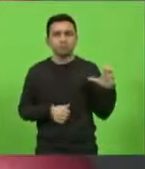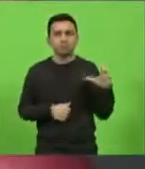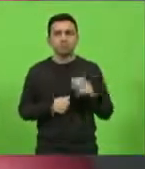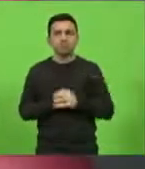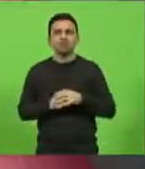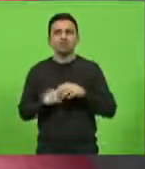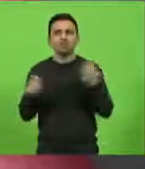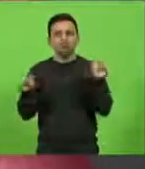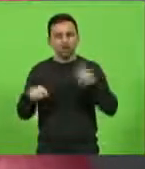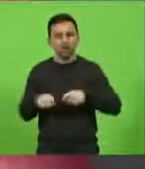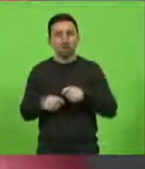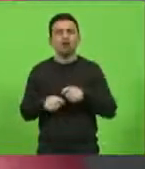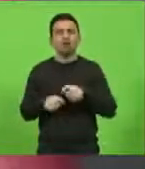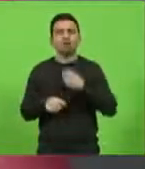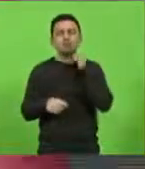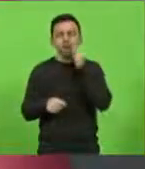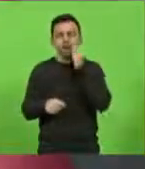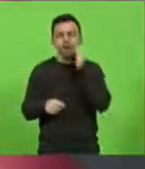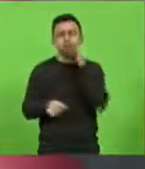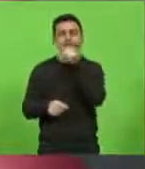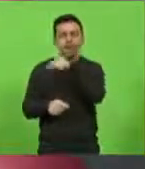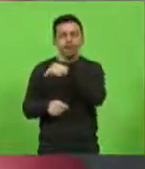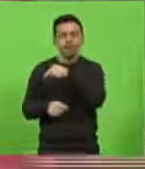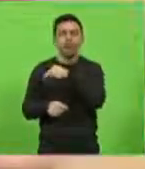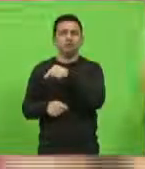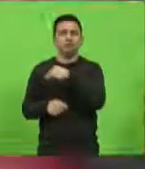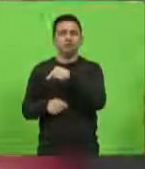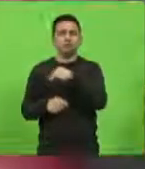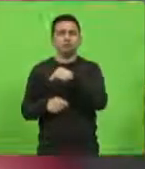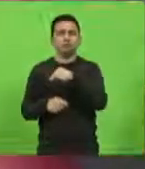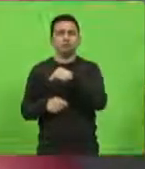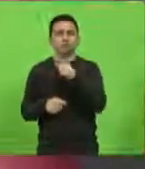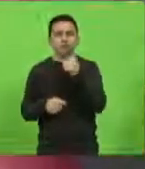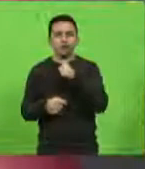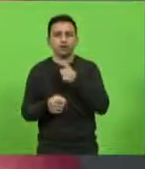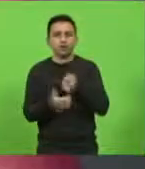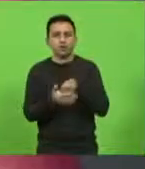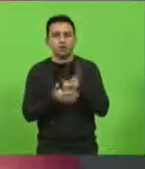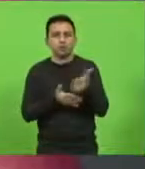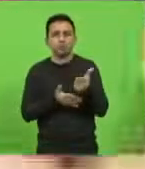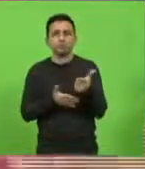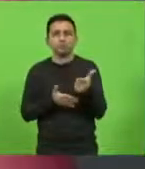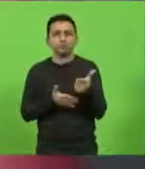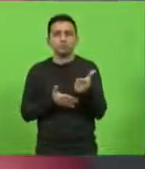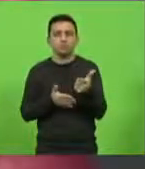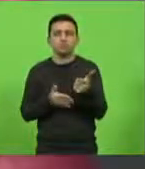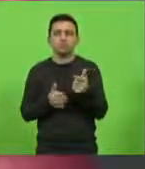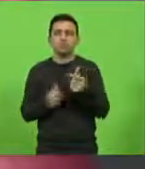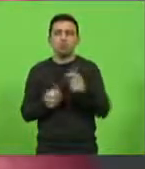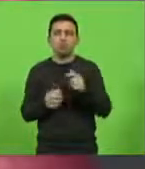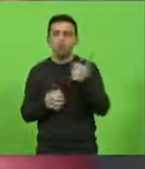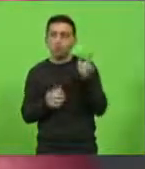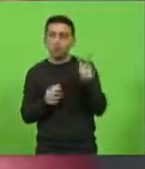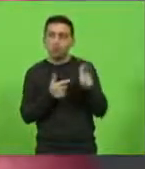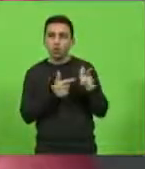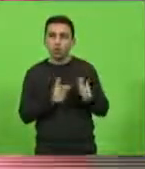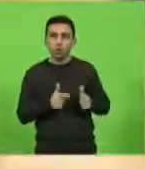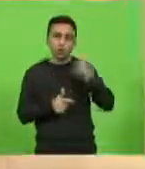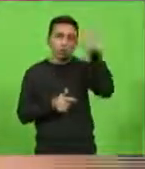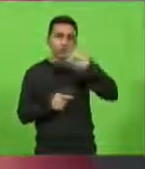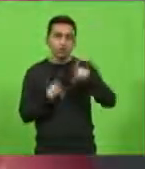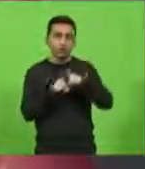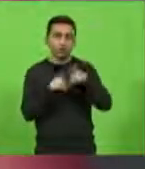evidências da ciência do governador sobre a contratação que se somam às outras evidências já presente nos autos e